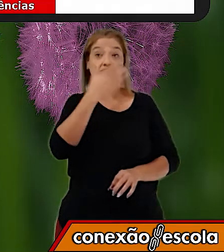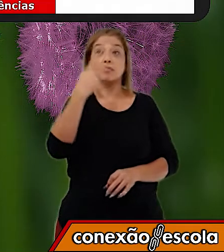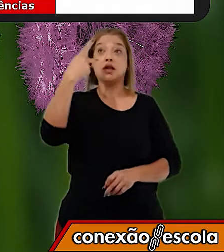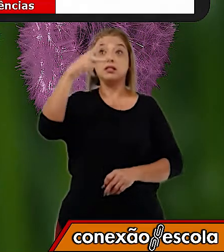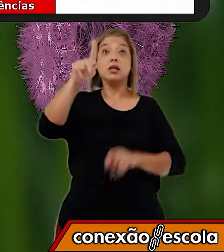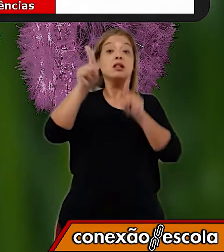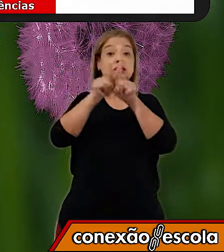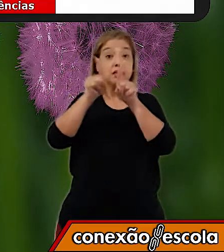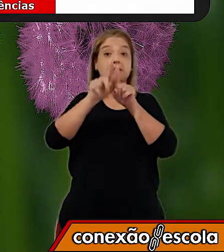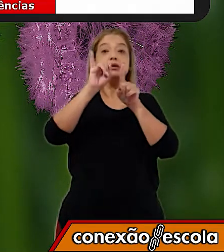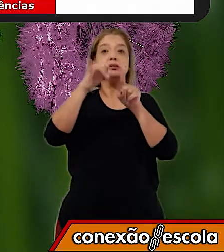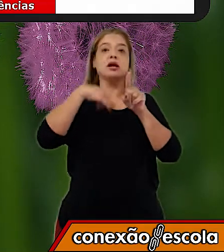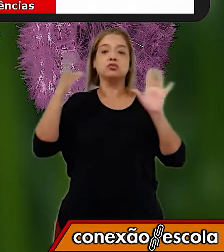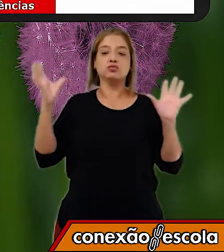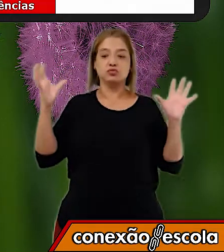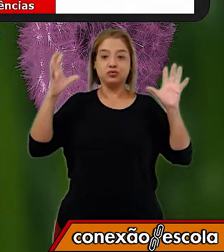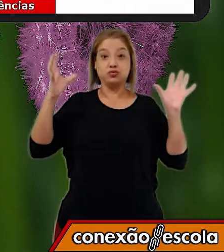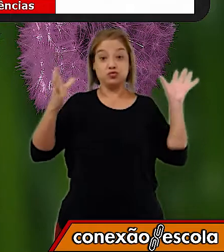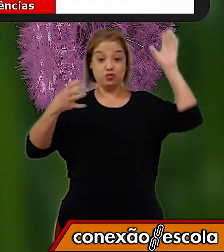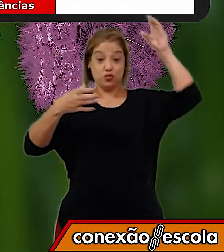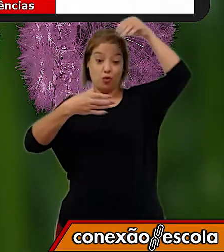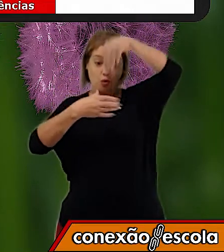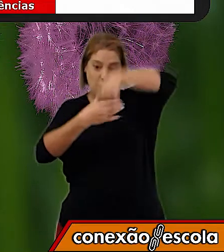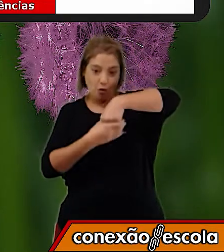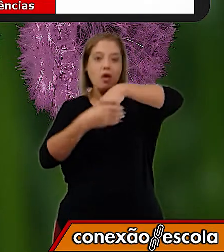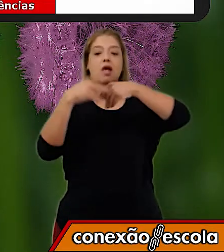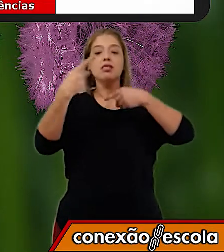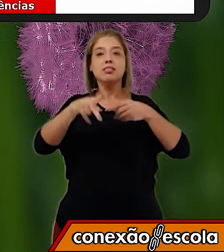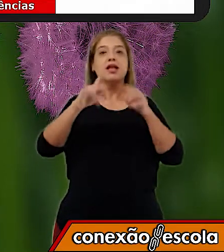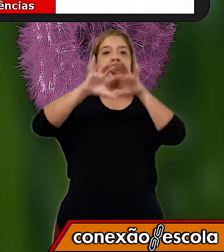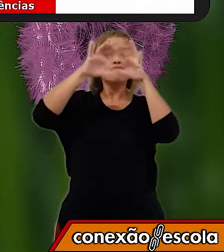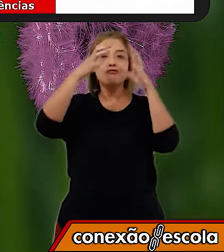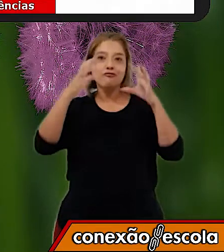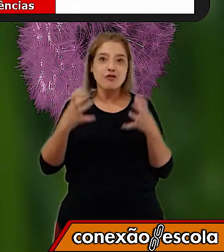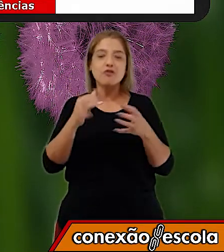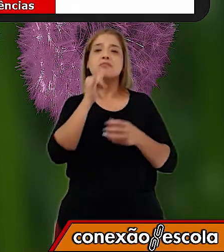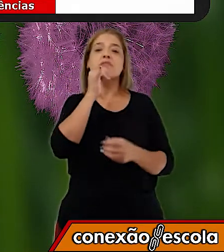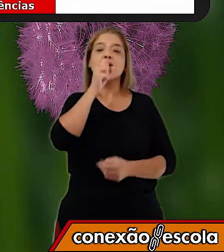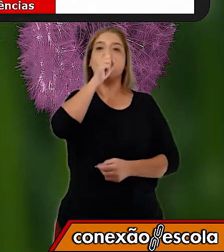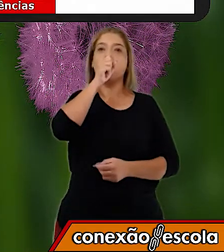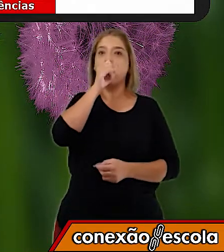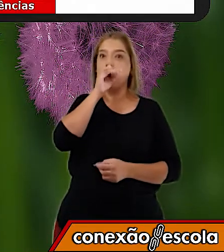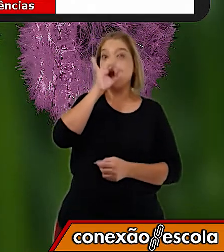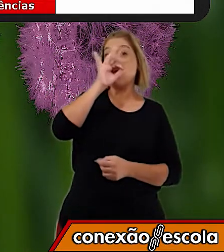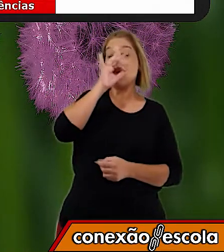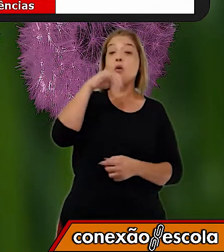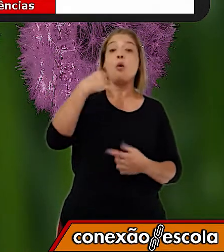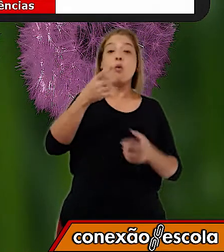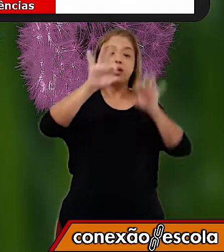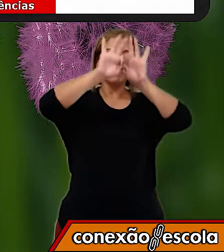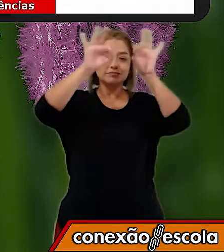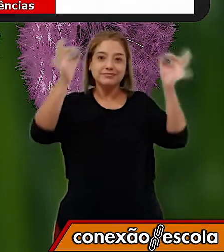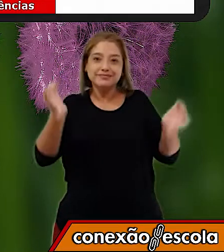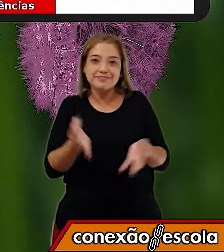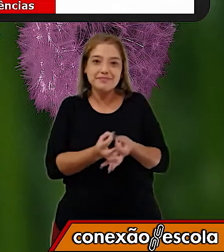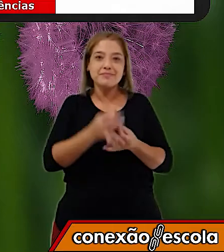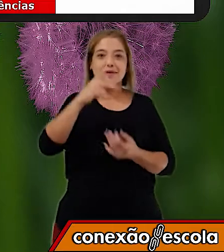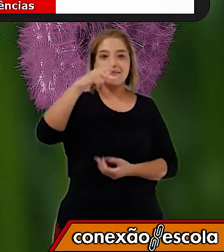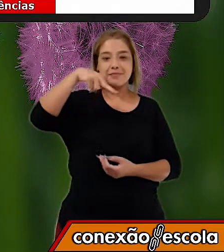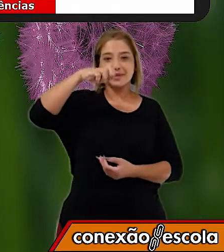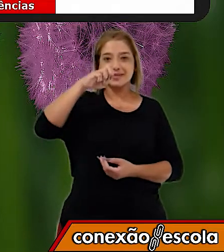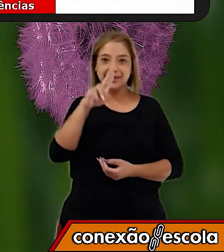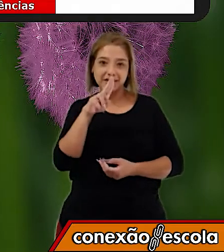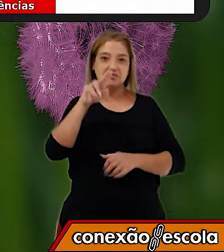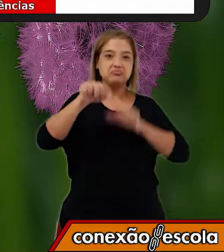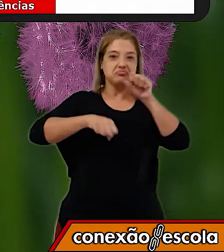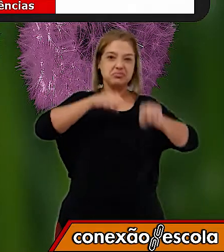objetos que a gente a coloca também, como um balão que enchemos ou o pneu da bicicleta. Vamos ver